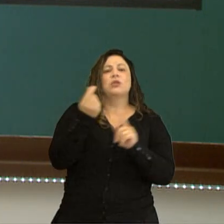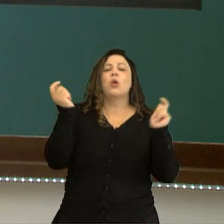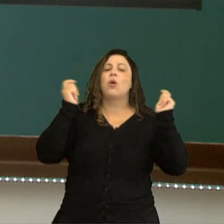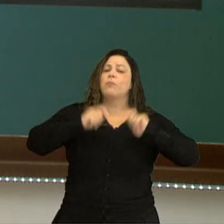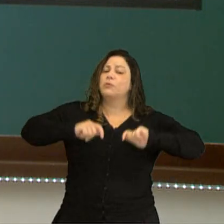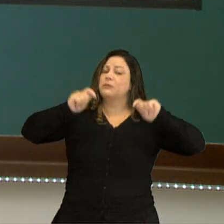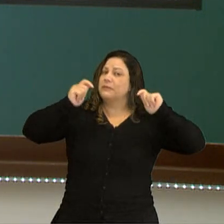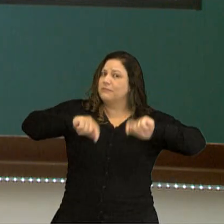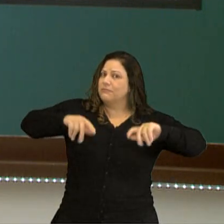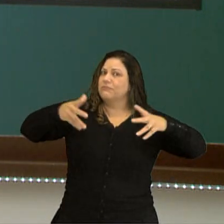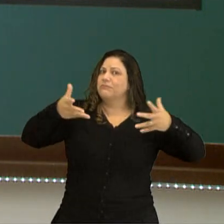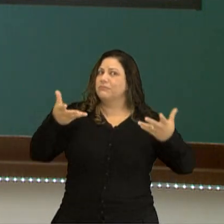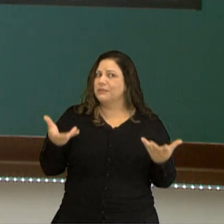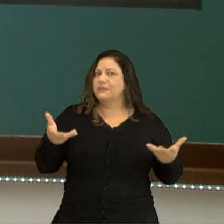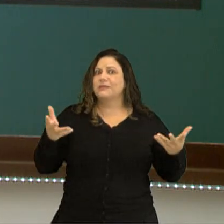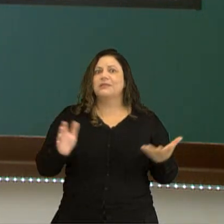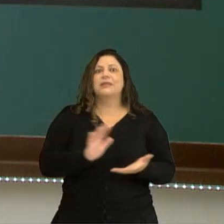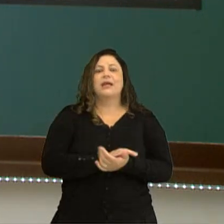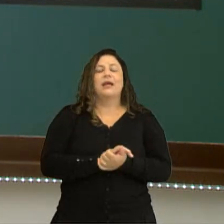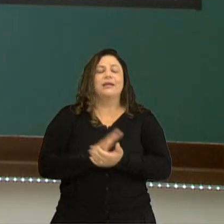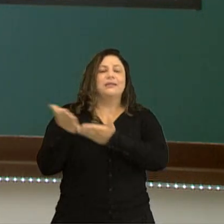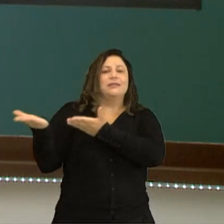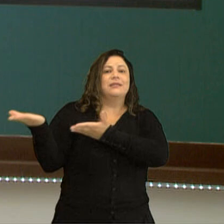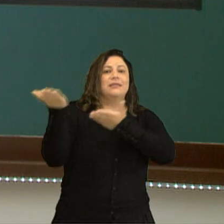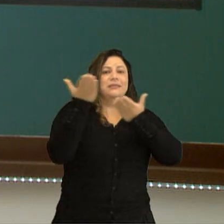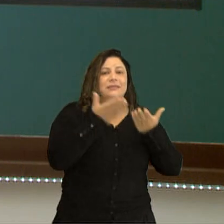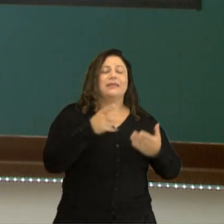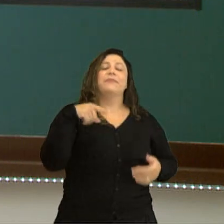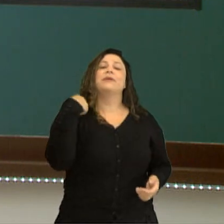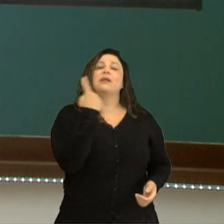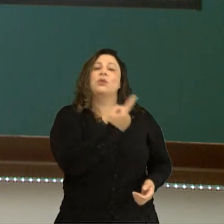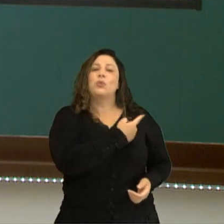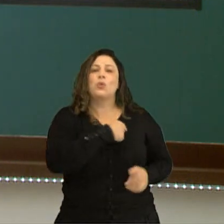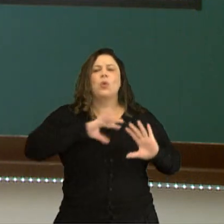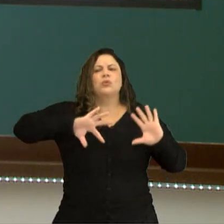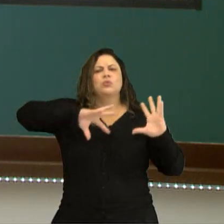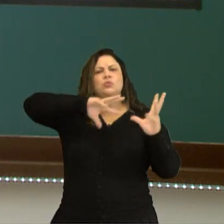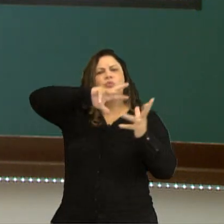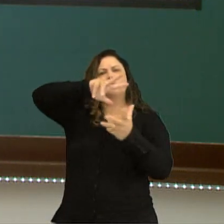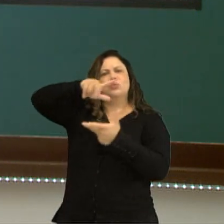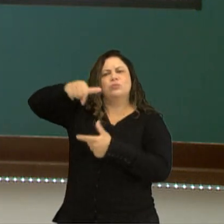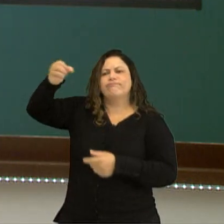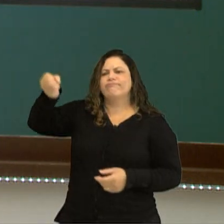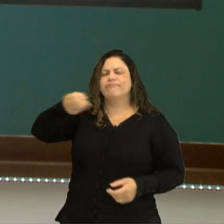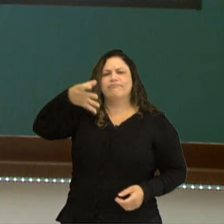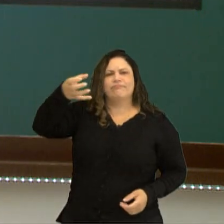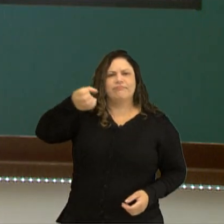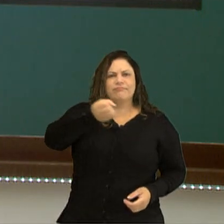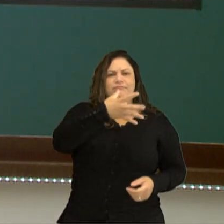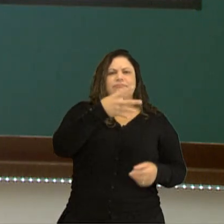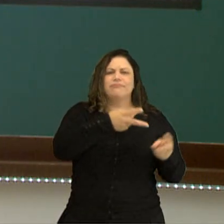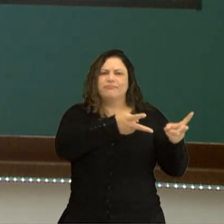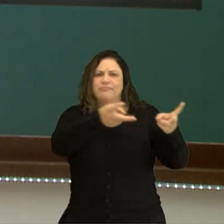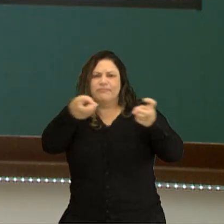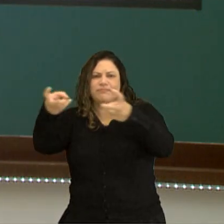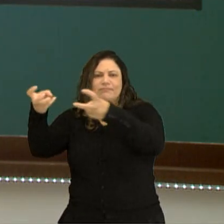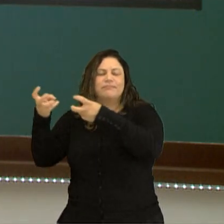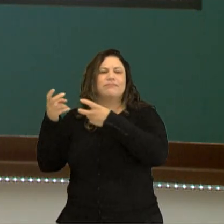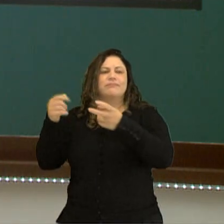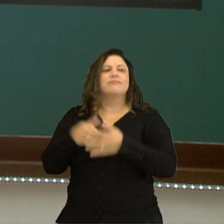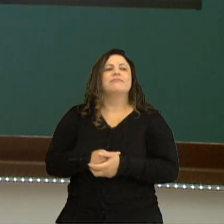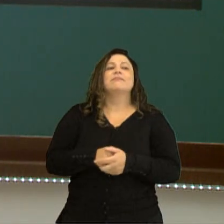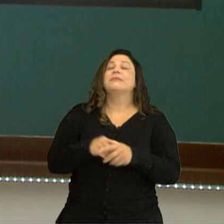de trazer para nós um mundo com novas percepções. E aqui, não